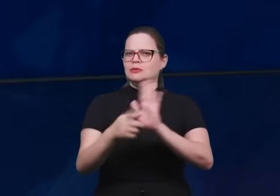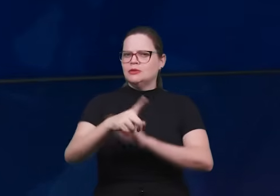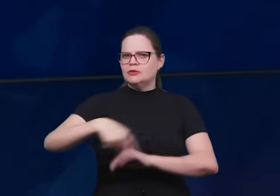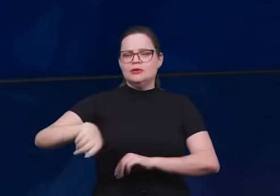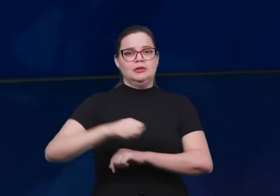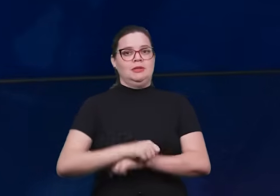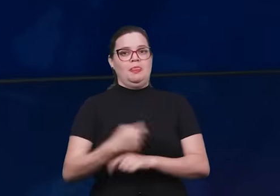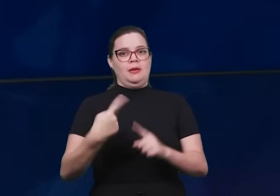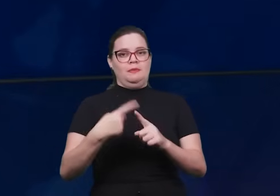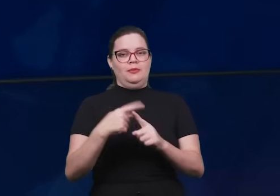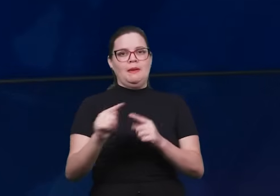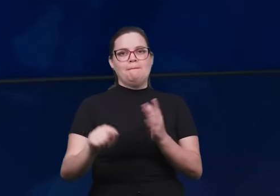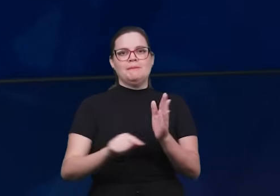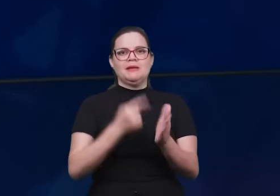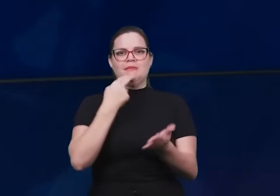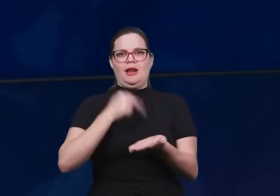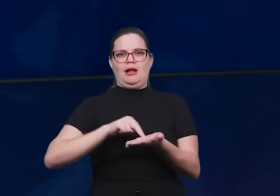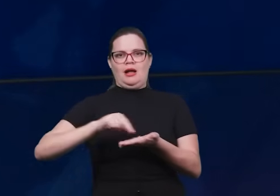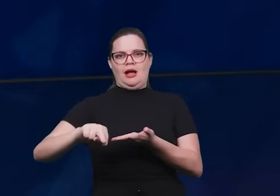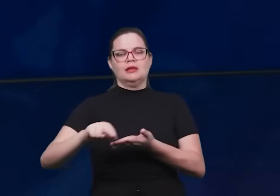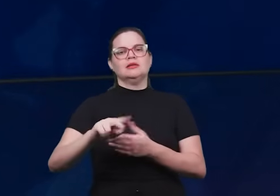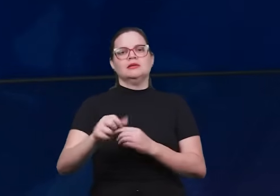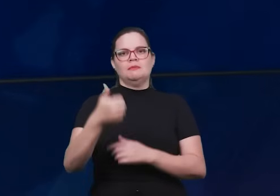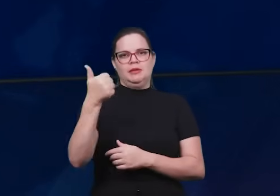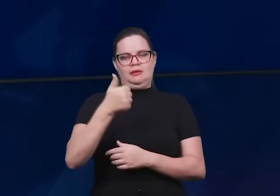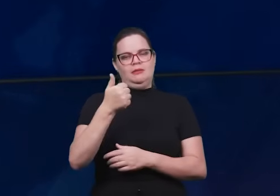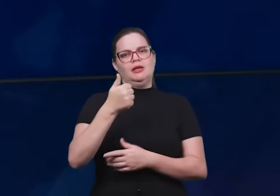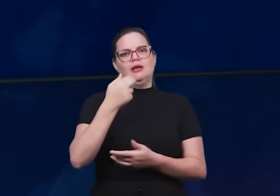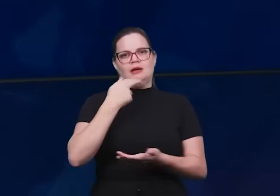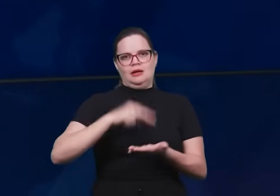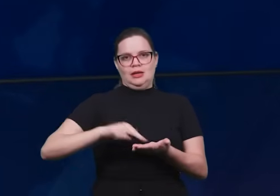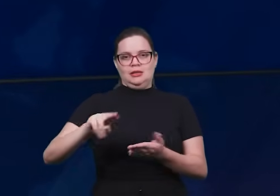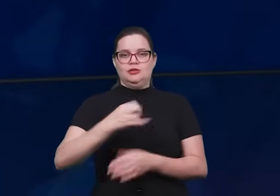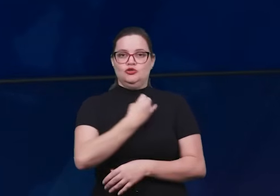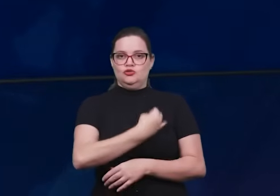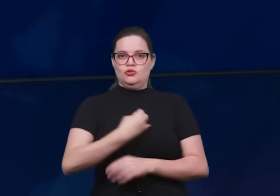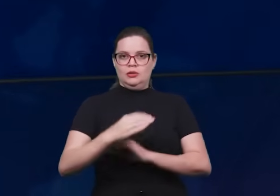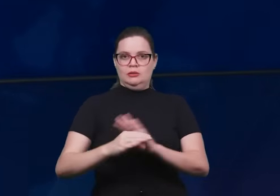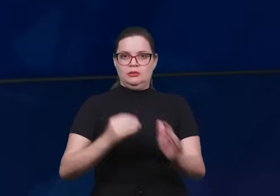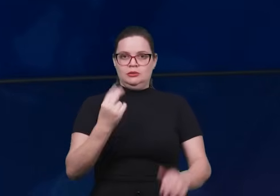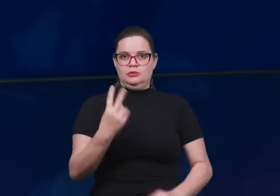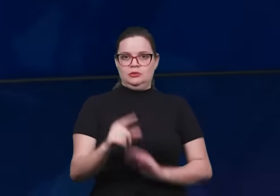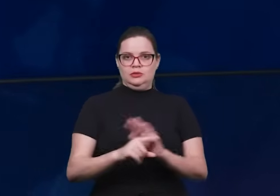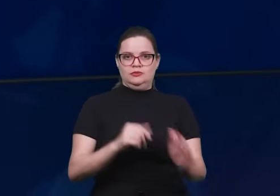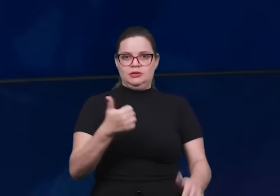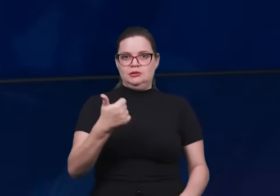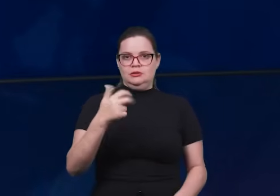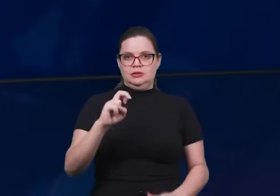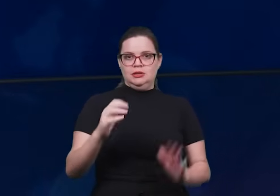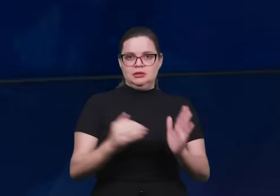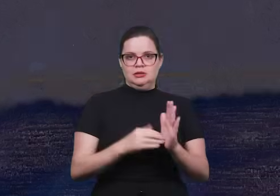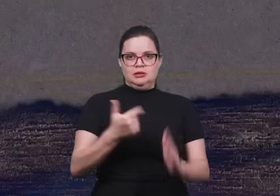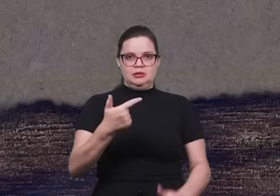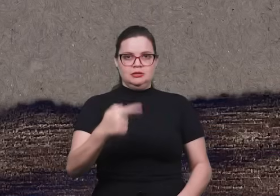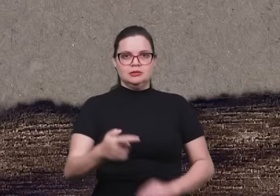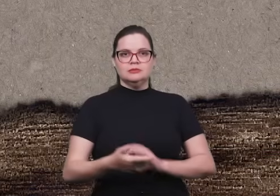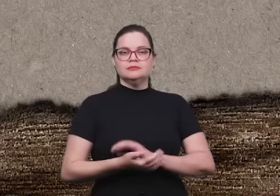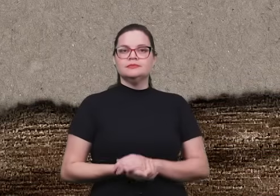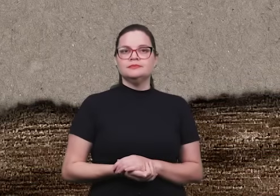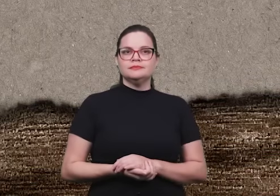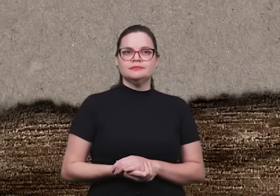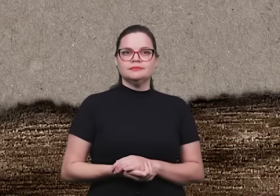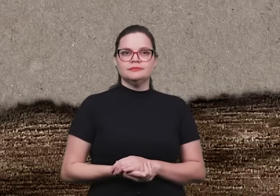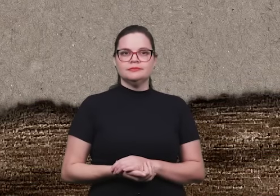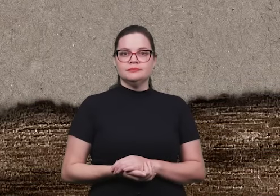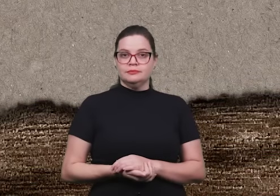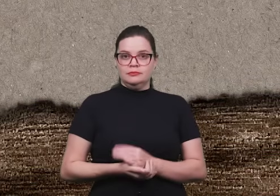ele escreveu a sua primeira carta no capítulo 2, versos 15 a 17. Vamos ler. João diz assim: